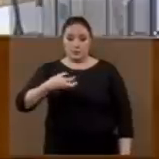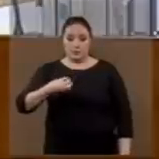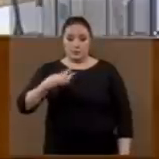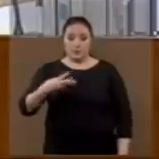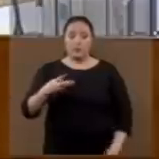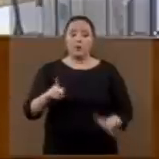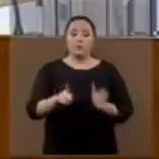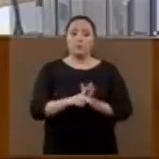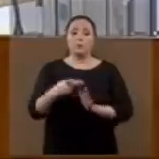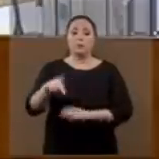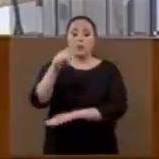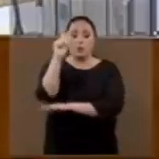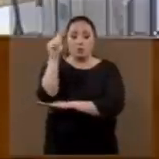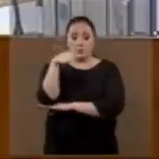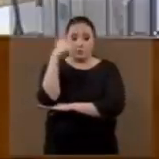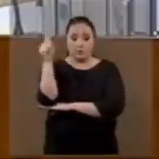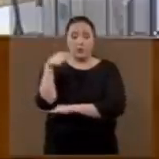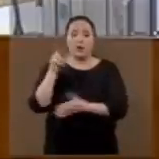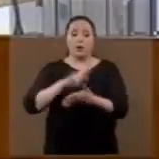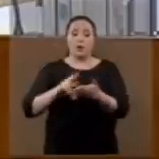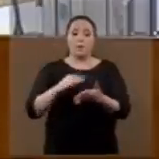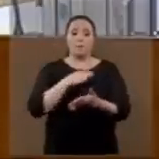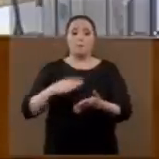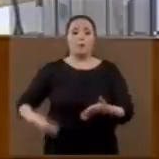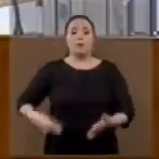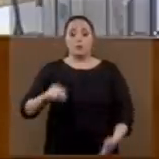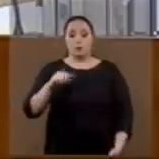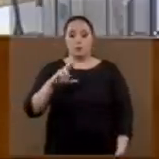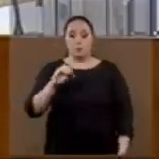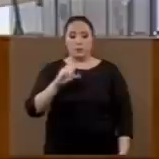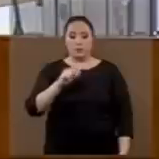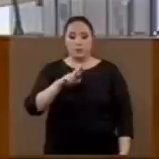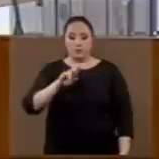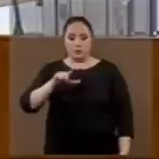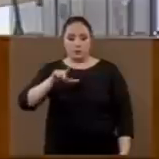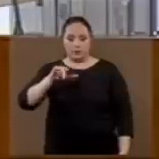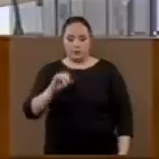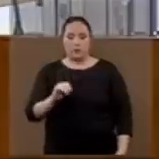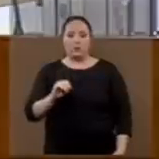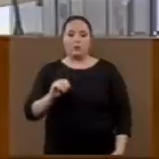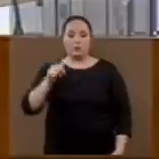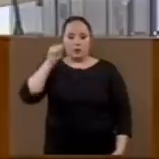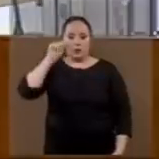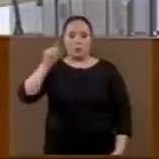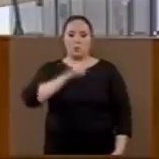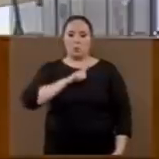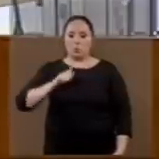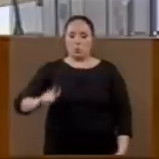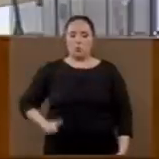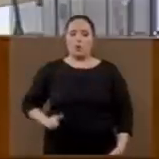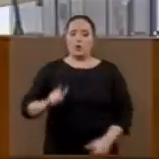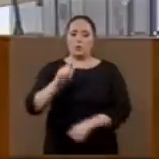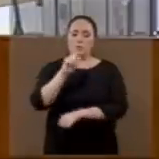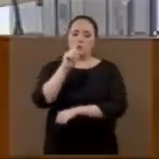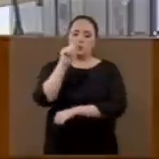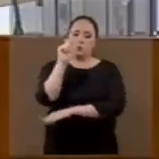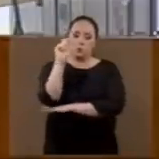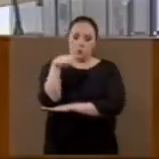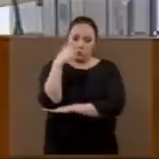2.303, procedente do Rio Grande do Sul, relatada pelo ministro Marco Aurélio, sendo dela autor o governador do estado do Rio Grande do